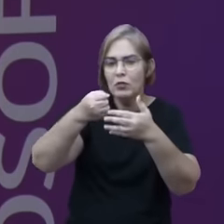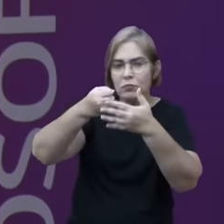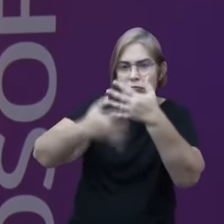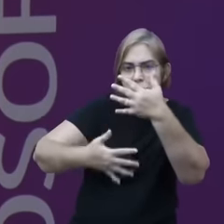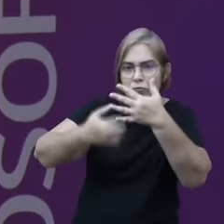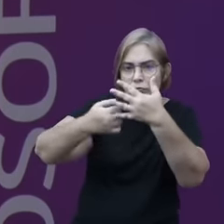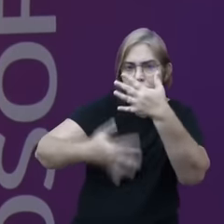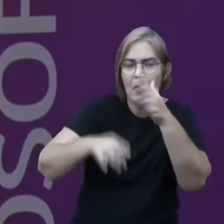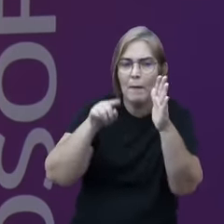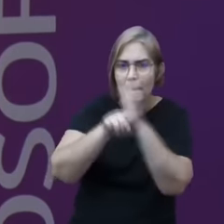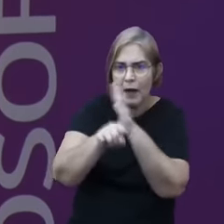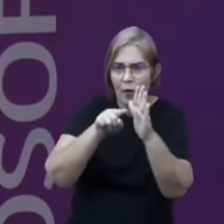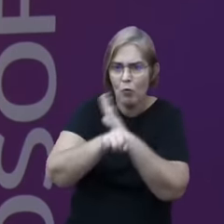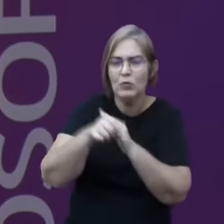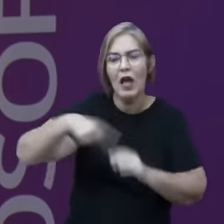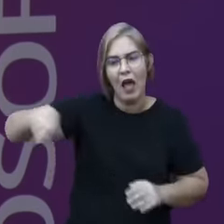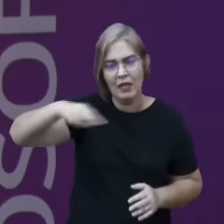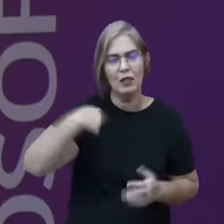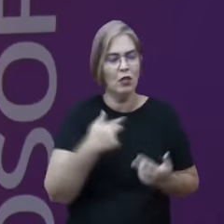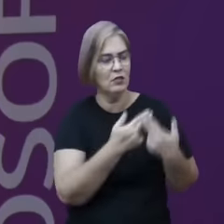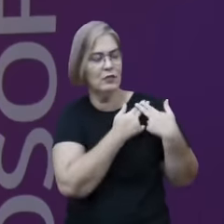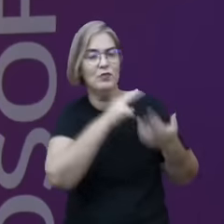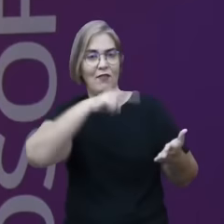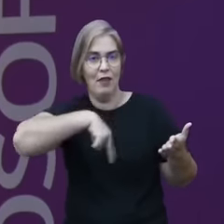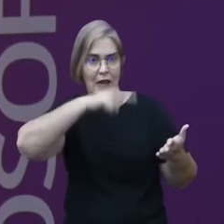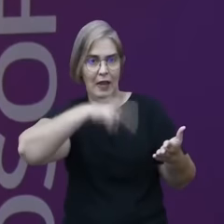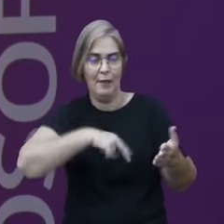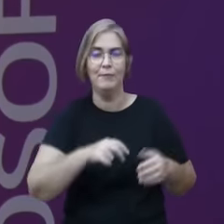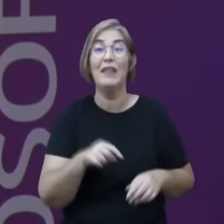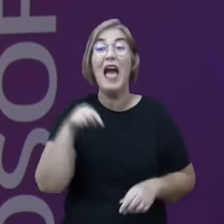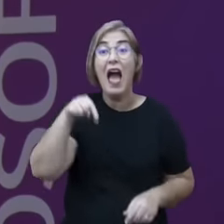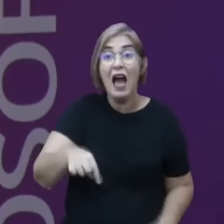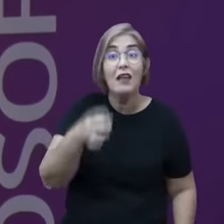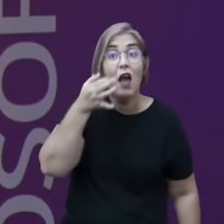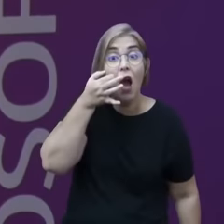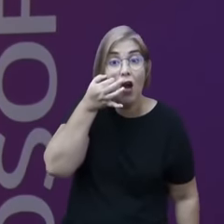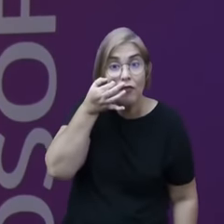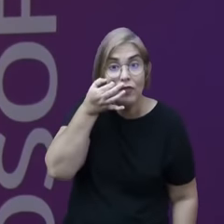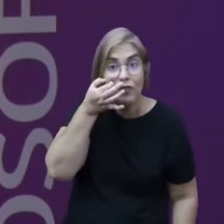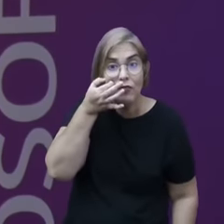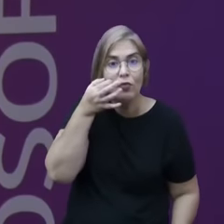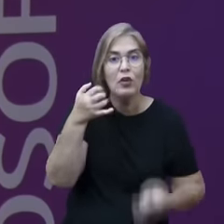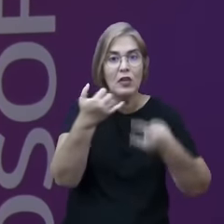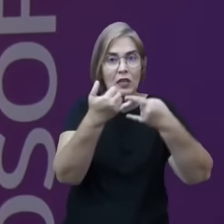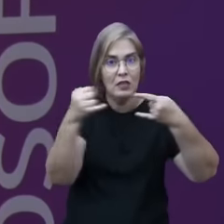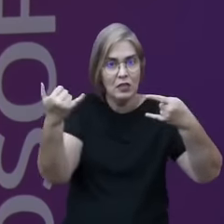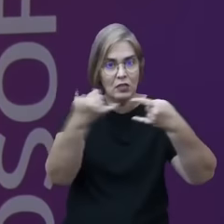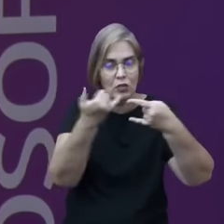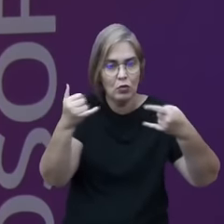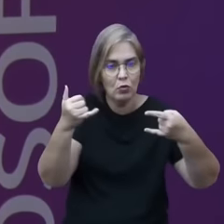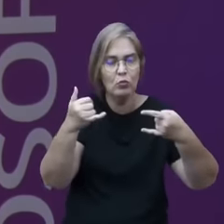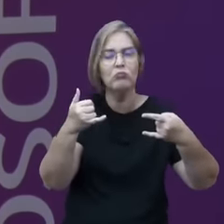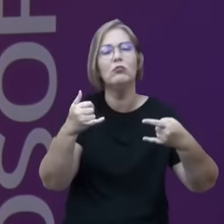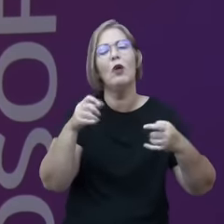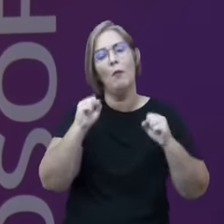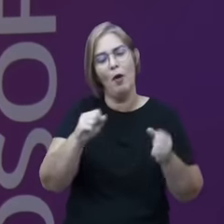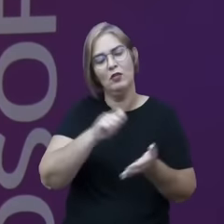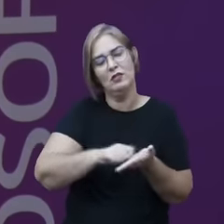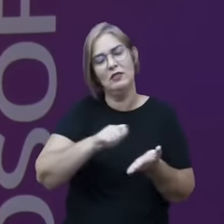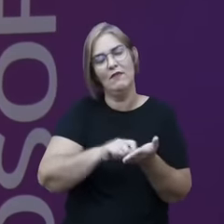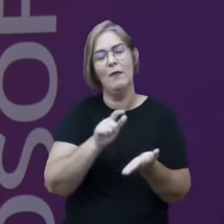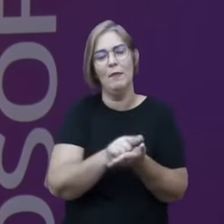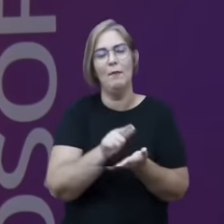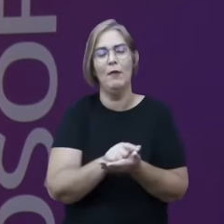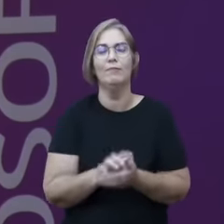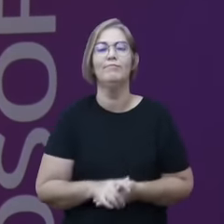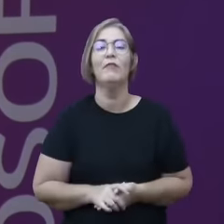e a gente vai ler daqui a pouco. E aqui em Campinas só anotar nossos papeizinhos, chamar alguém da produção que a gente também já lê. Para